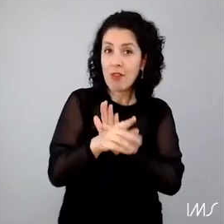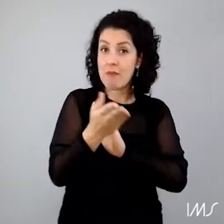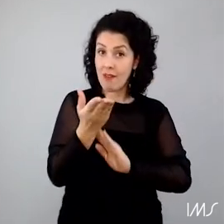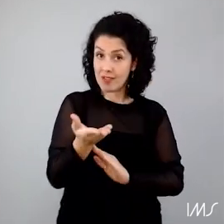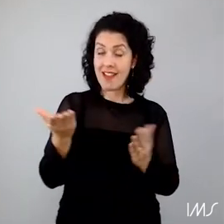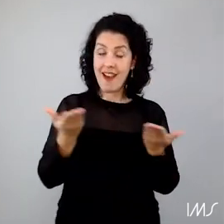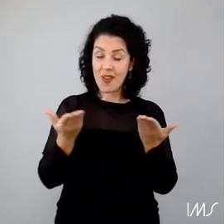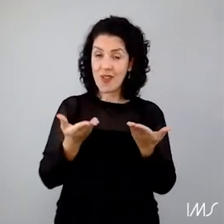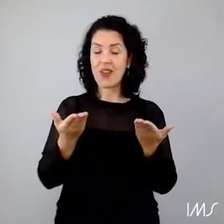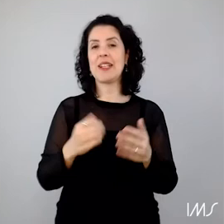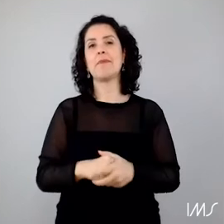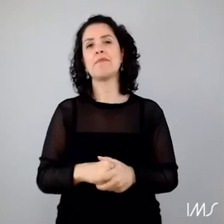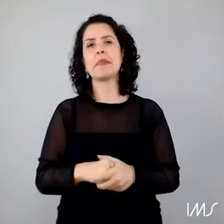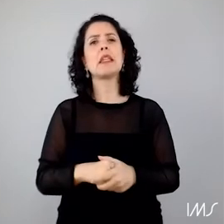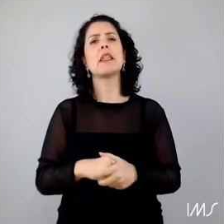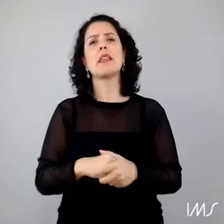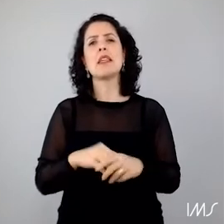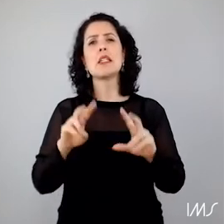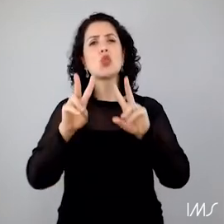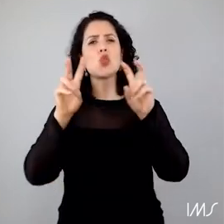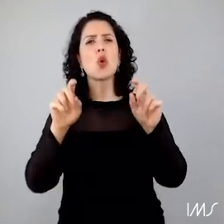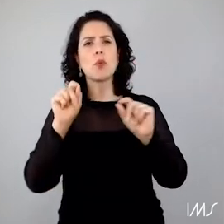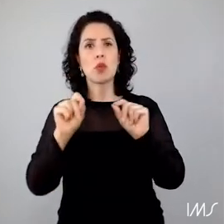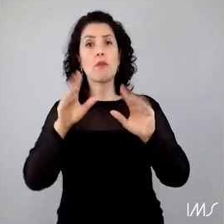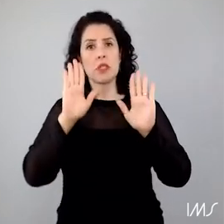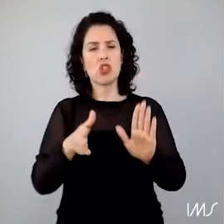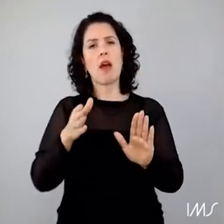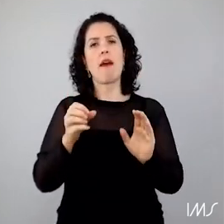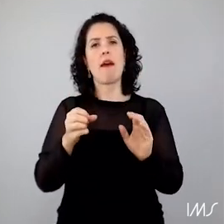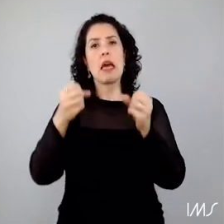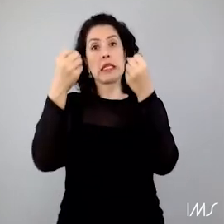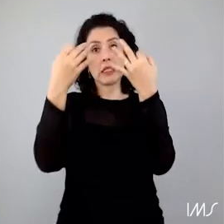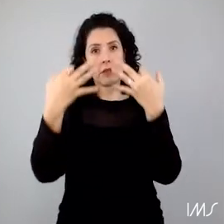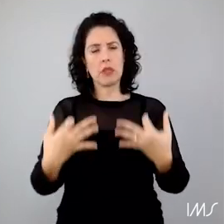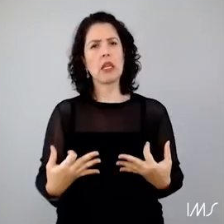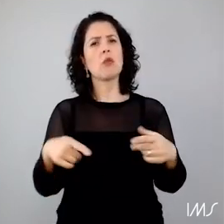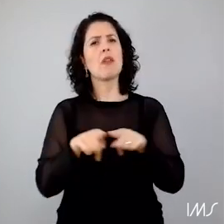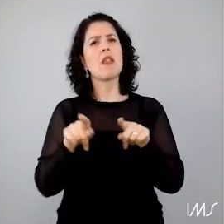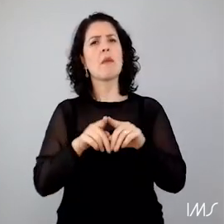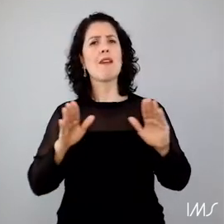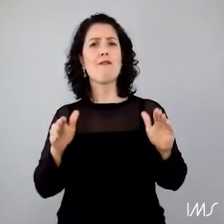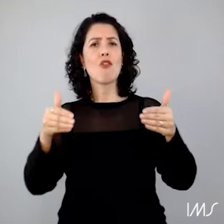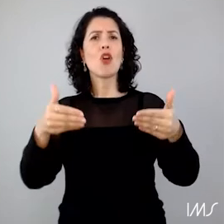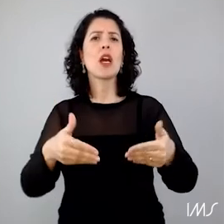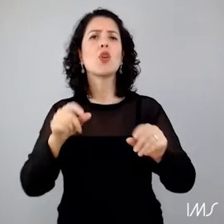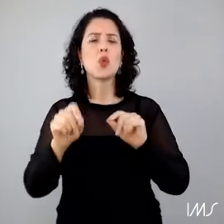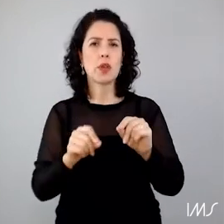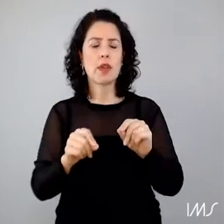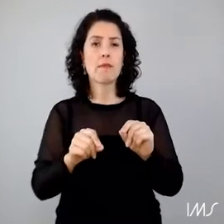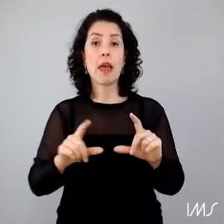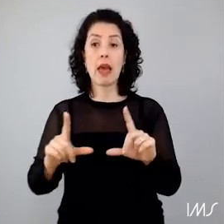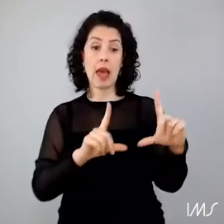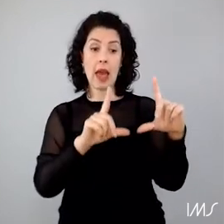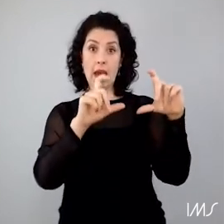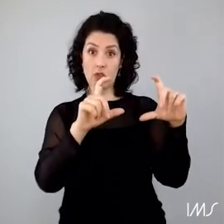e focando principalmente a aproximação da fotografia com as artes visuais, seja, pensamos, por exemplo, na